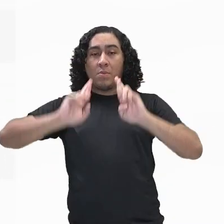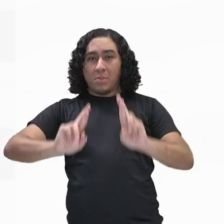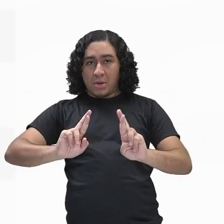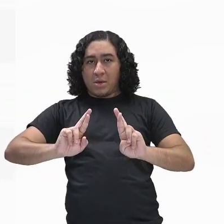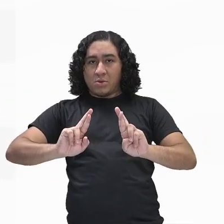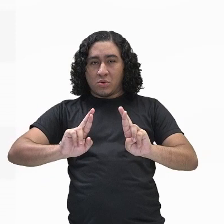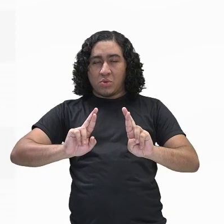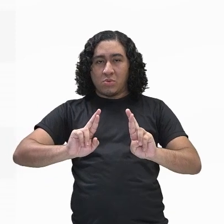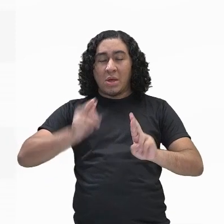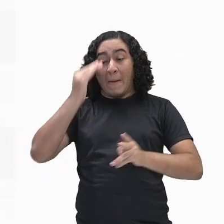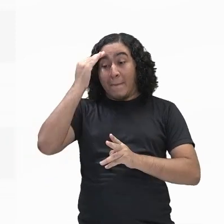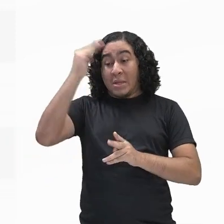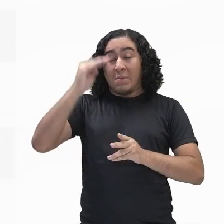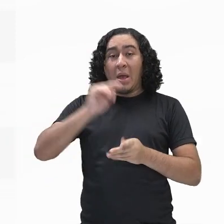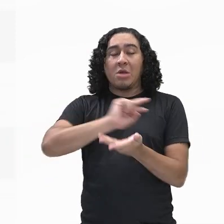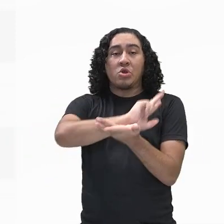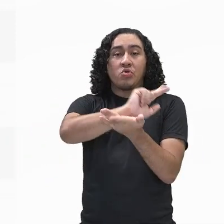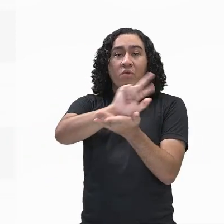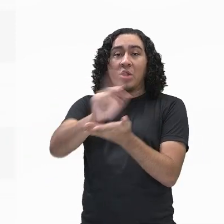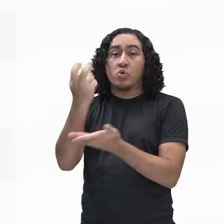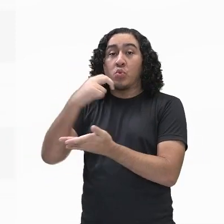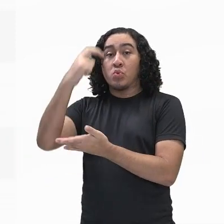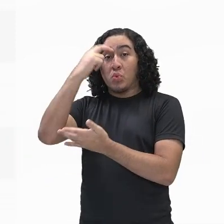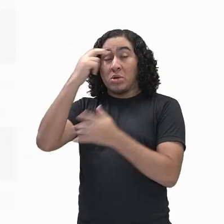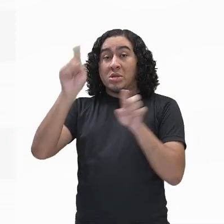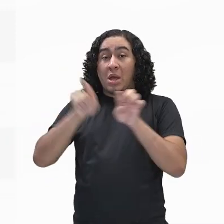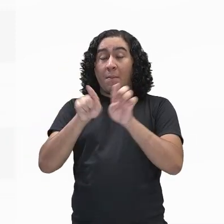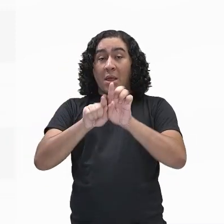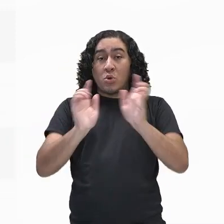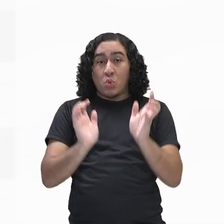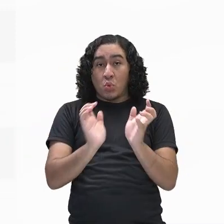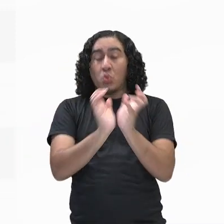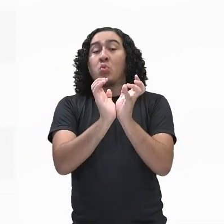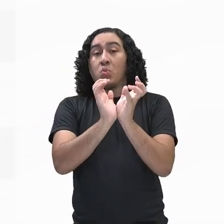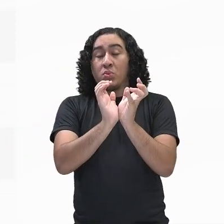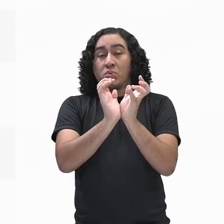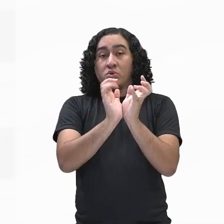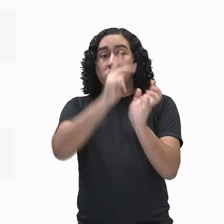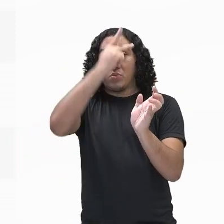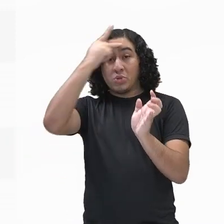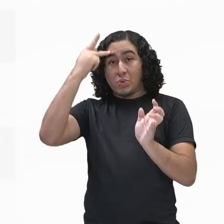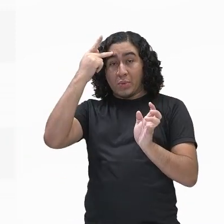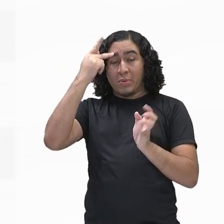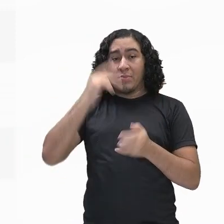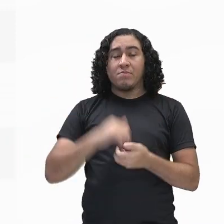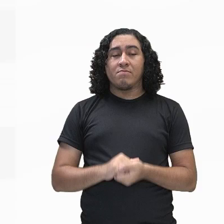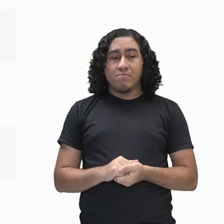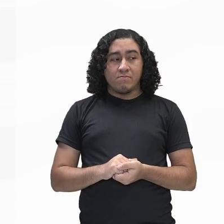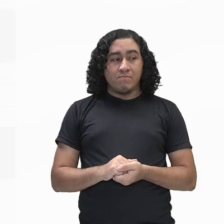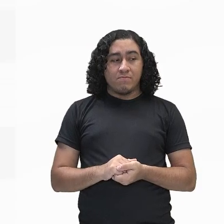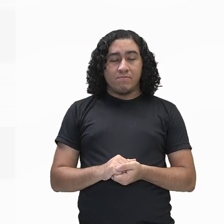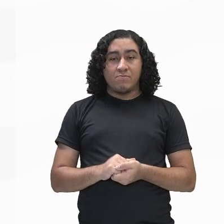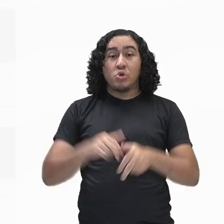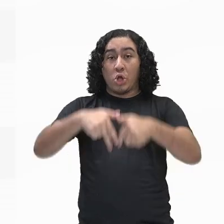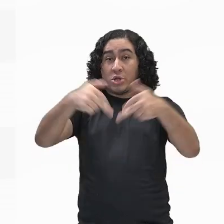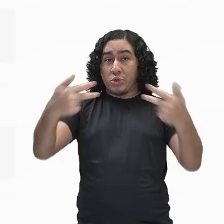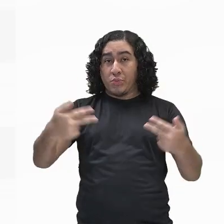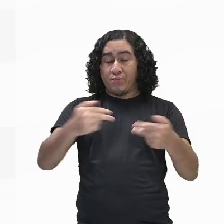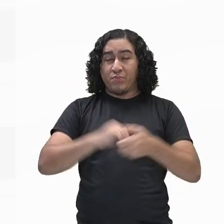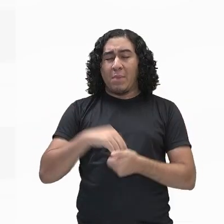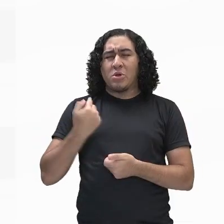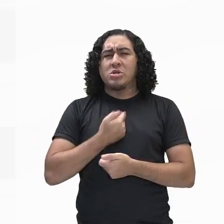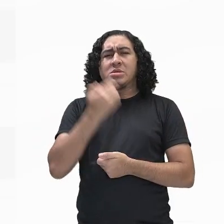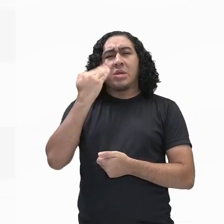Entre as diferentes culturas e grupos étnicos. E aí, para a gente entender de forma mais clara essa ideia da